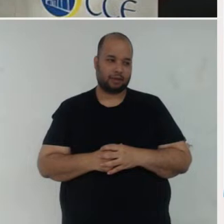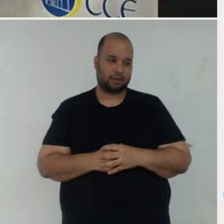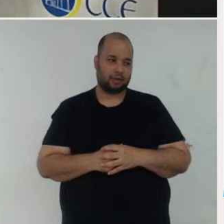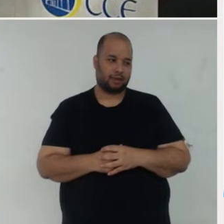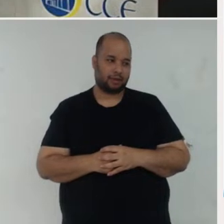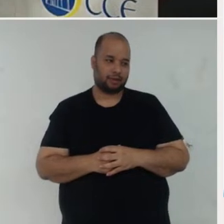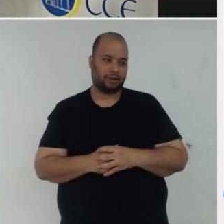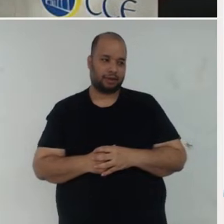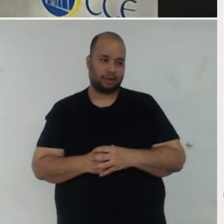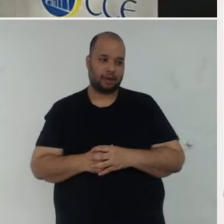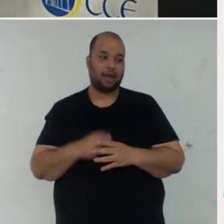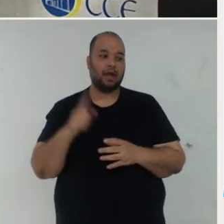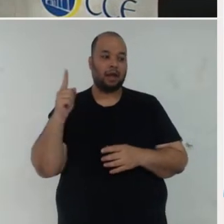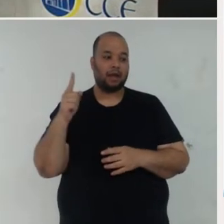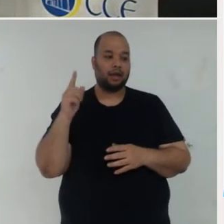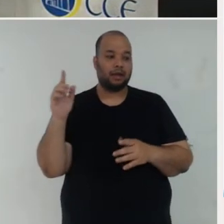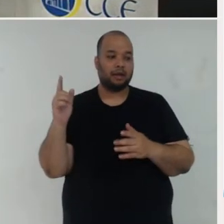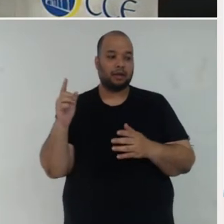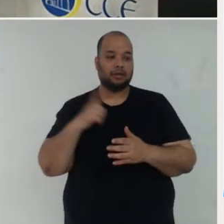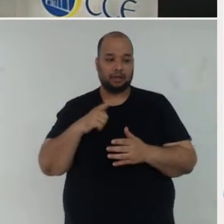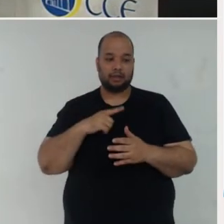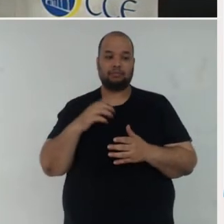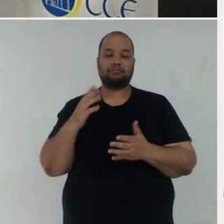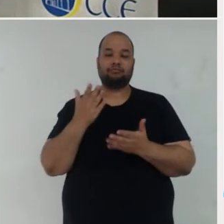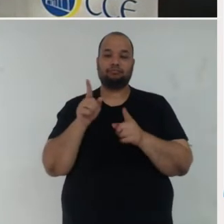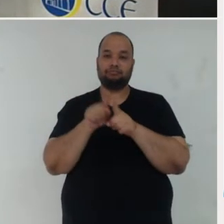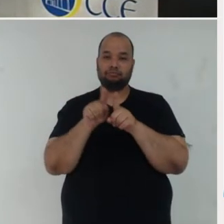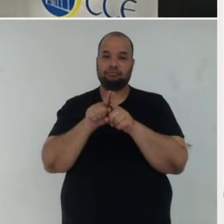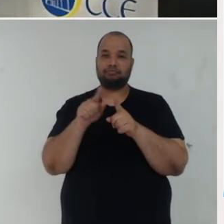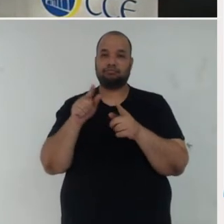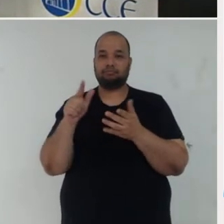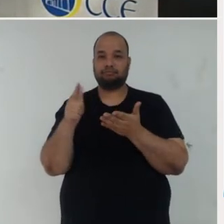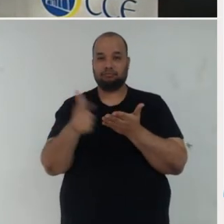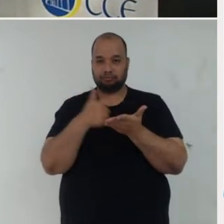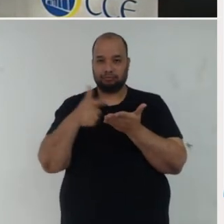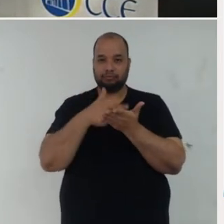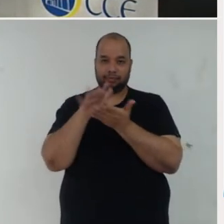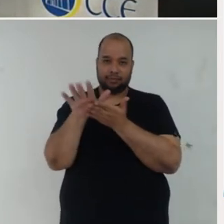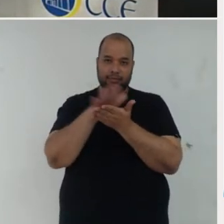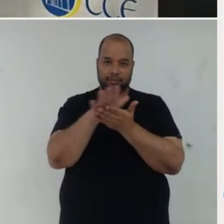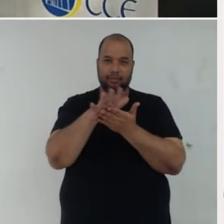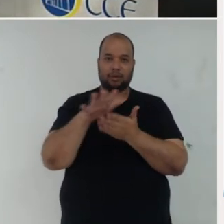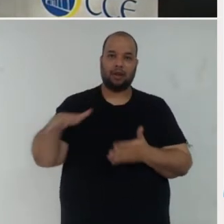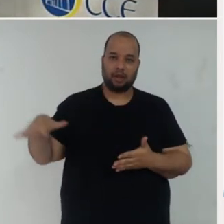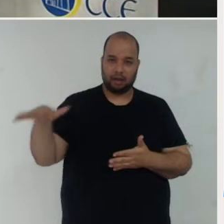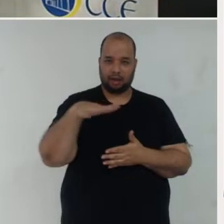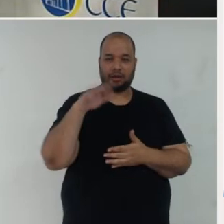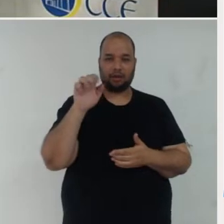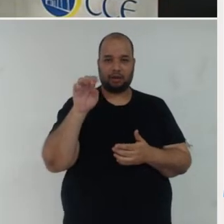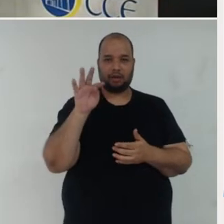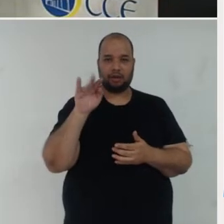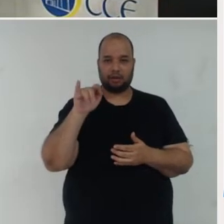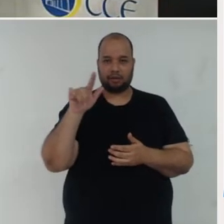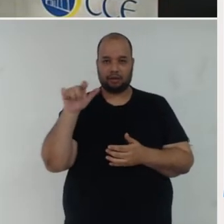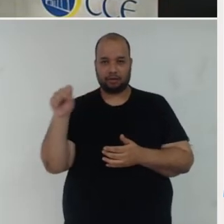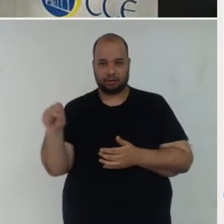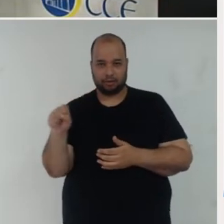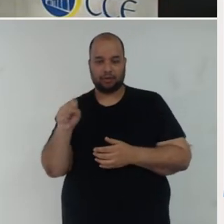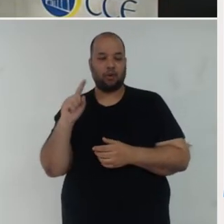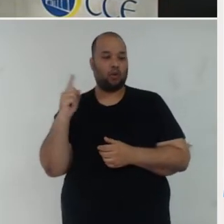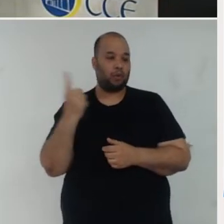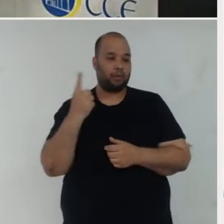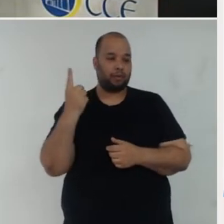ó, isso, aí alguns volumes do campo dos estudos da tradução e interpretação de línguas de sinais. O